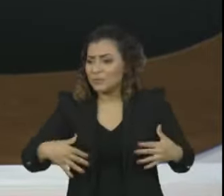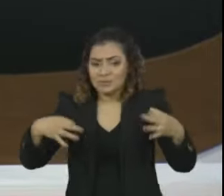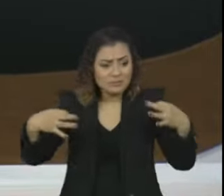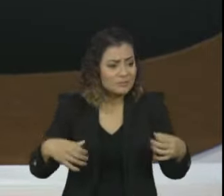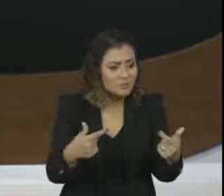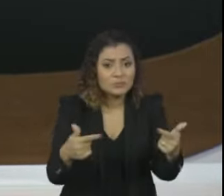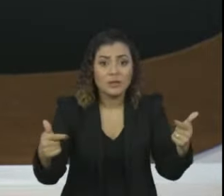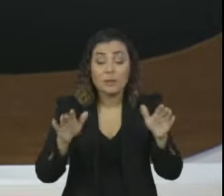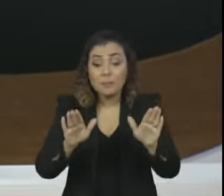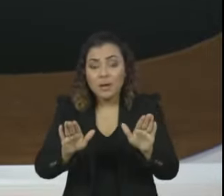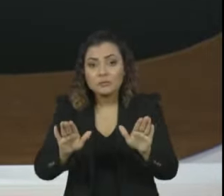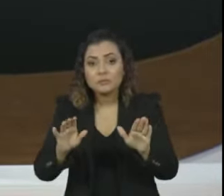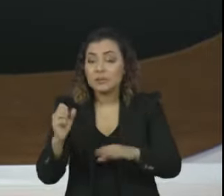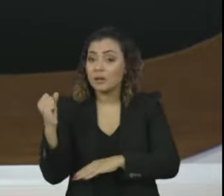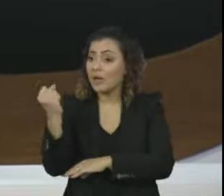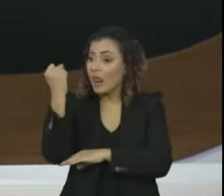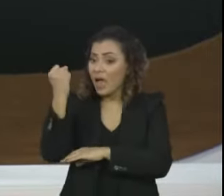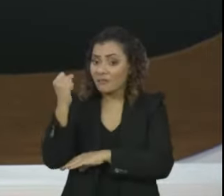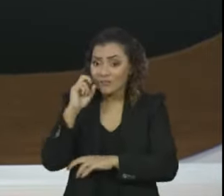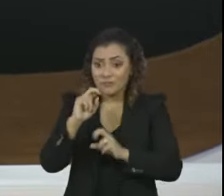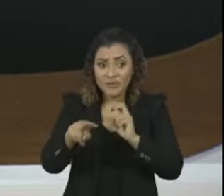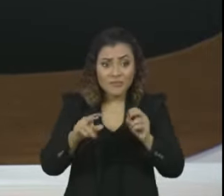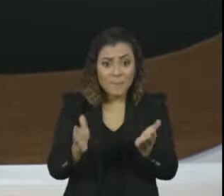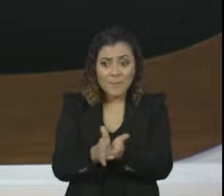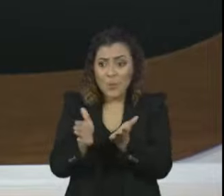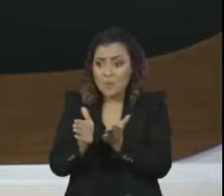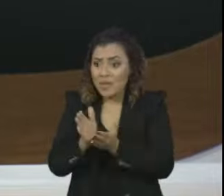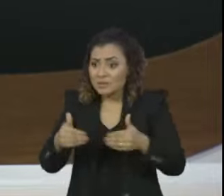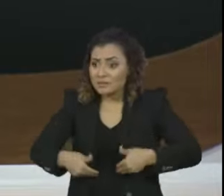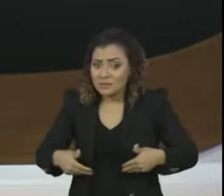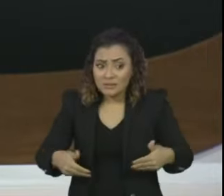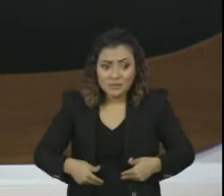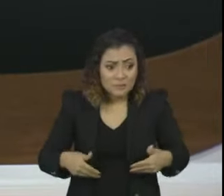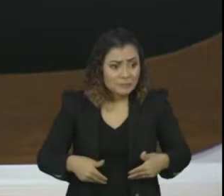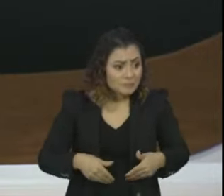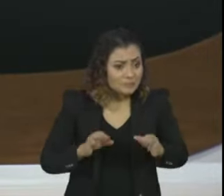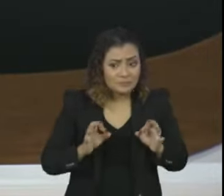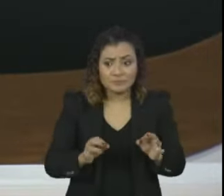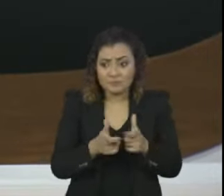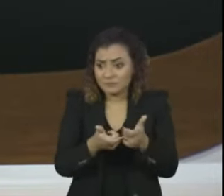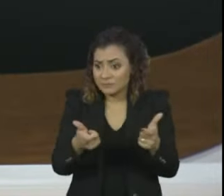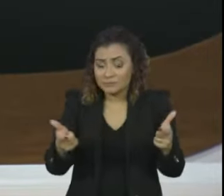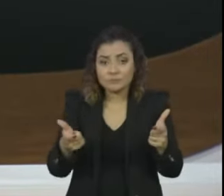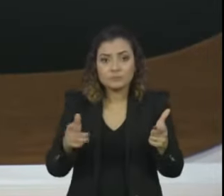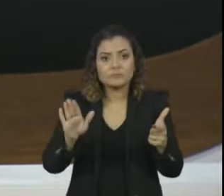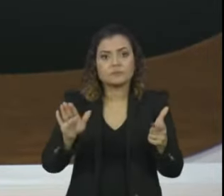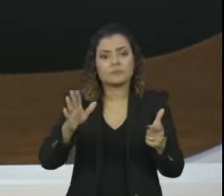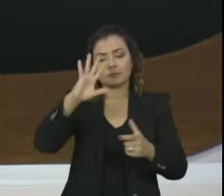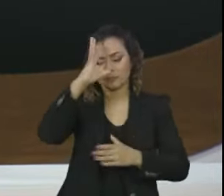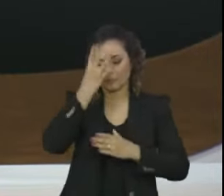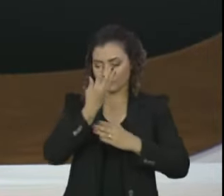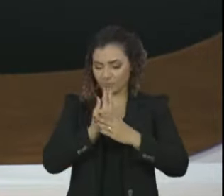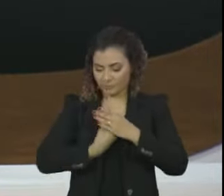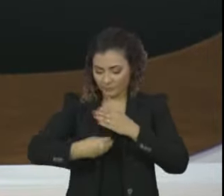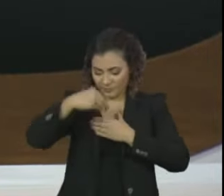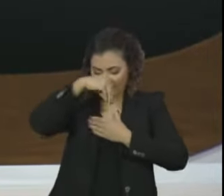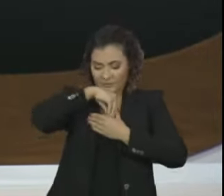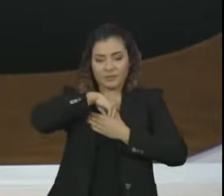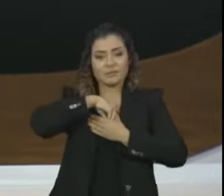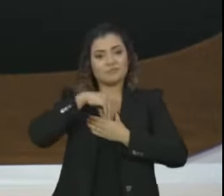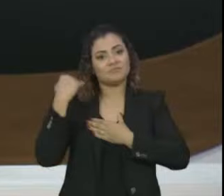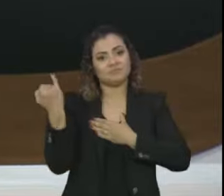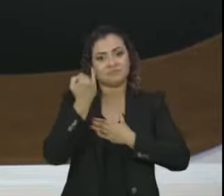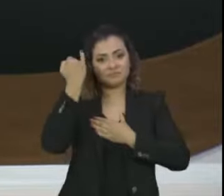ordem além do agravamento de flagelos com a miséria EA fome a espiritualidade tem um papel ainda mais importante para